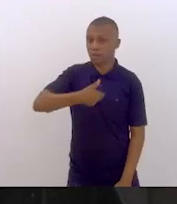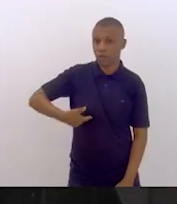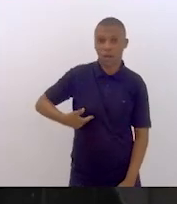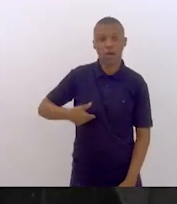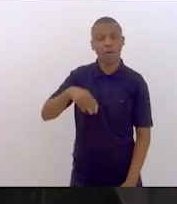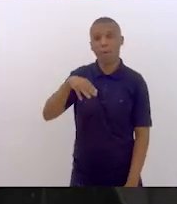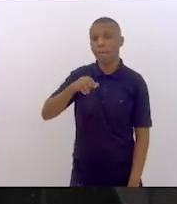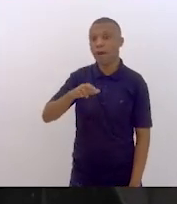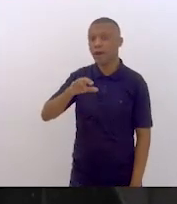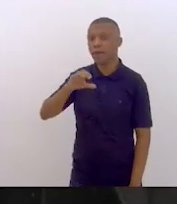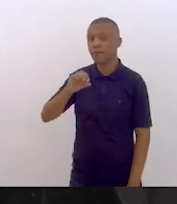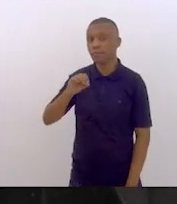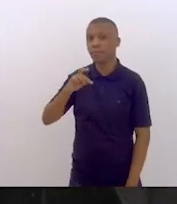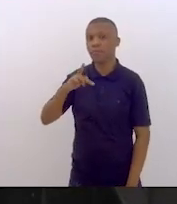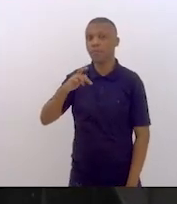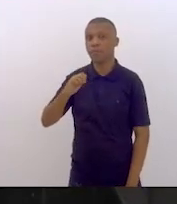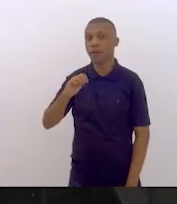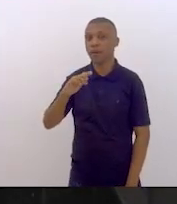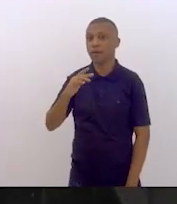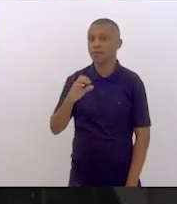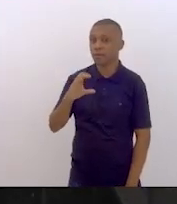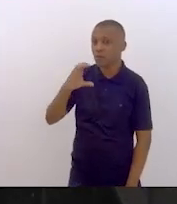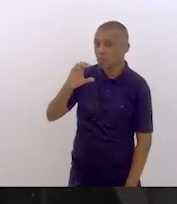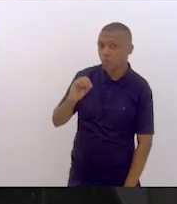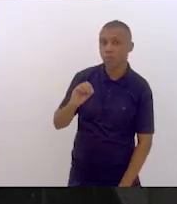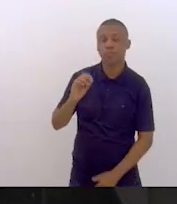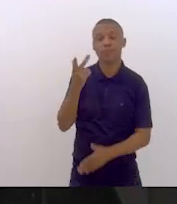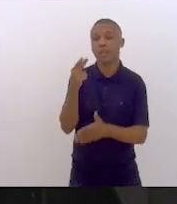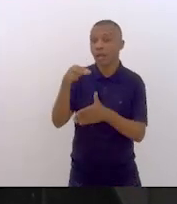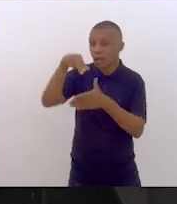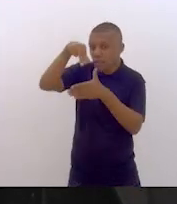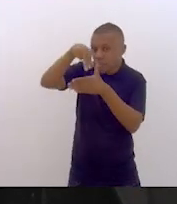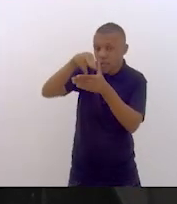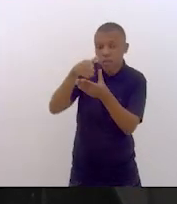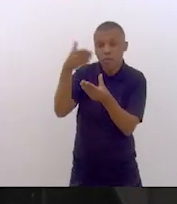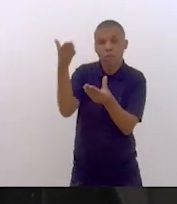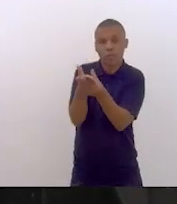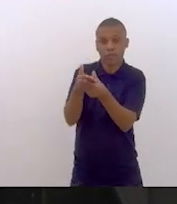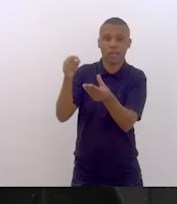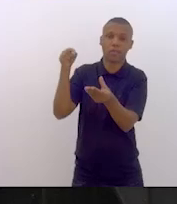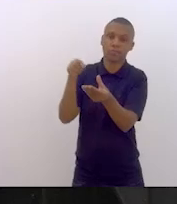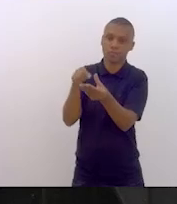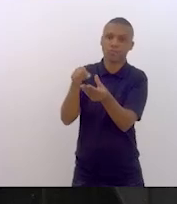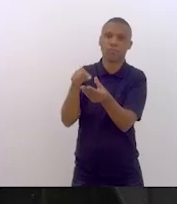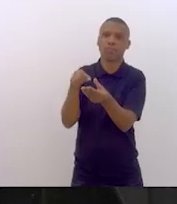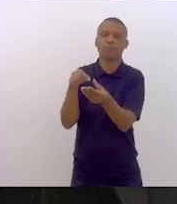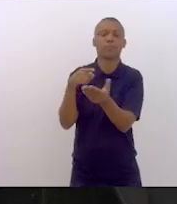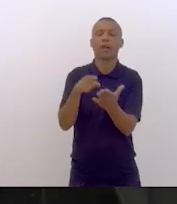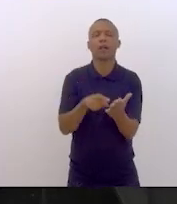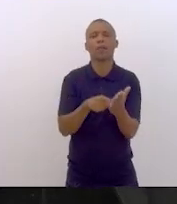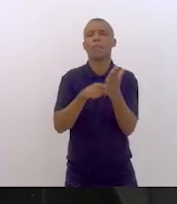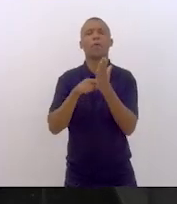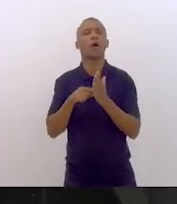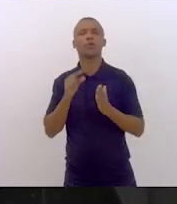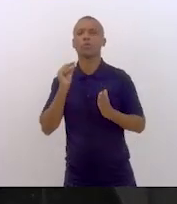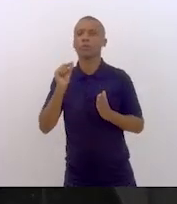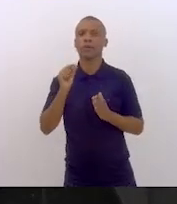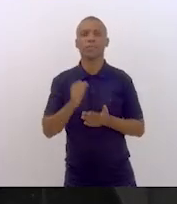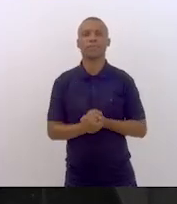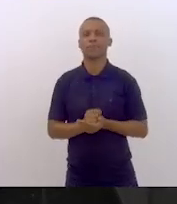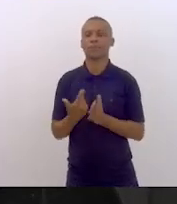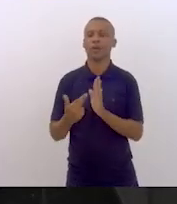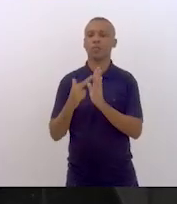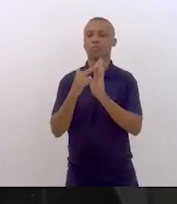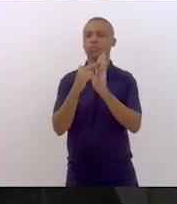Márcio Pacheco e anexado ao mesmo vem o relatório